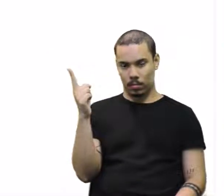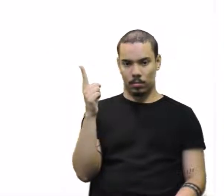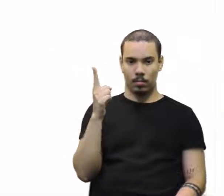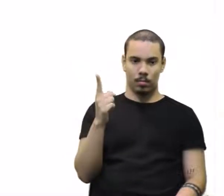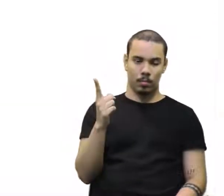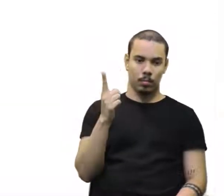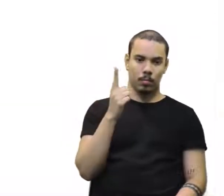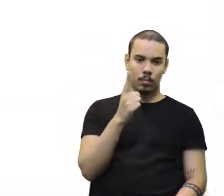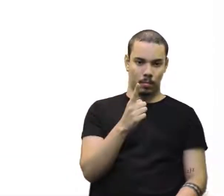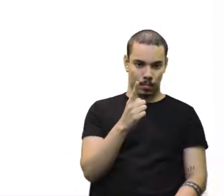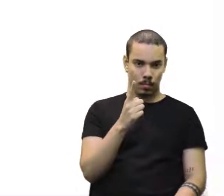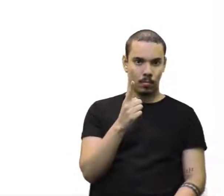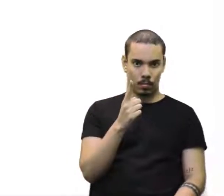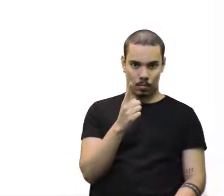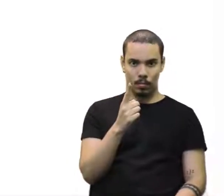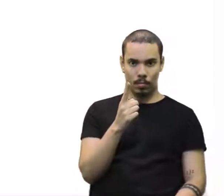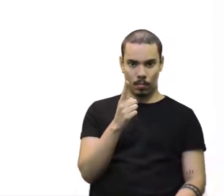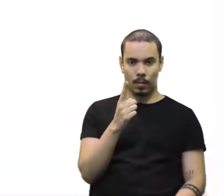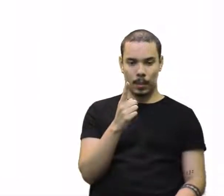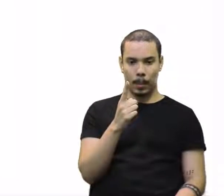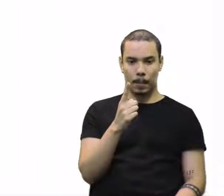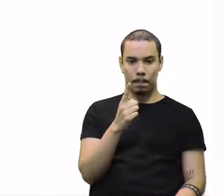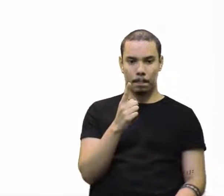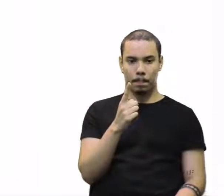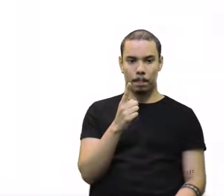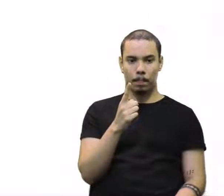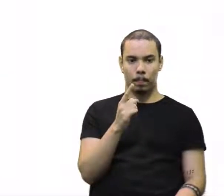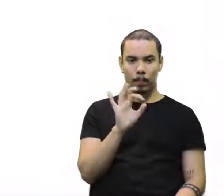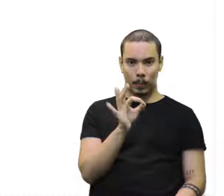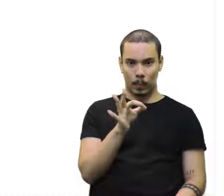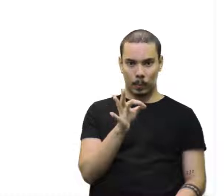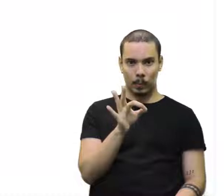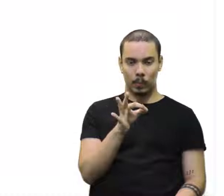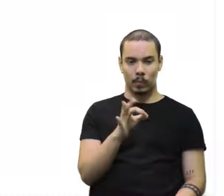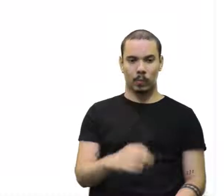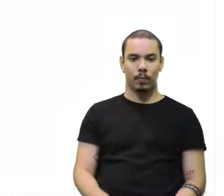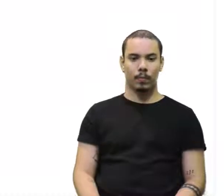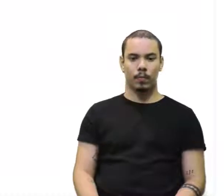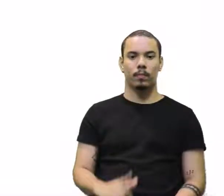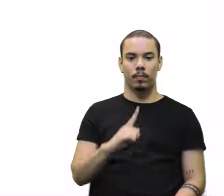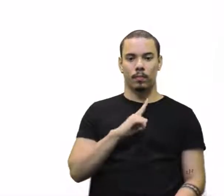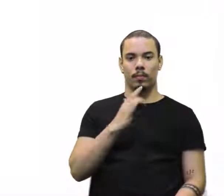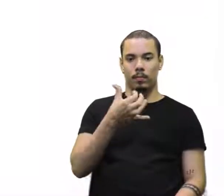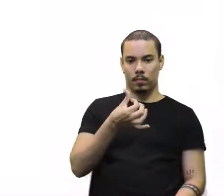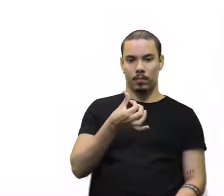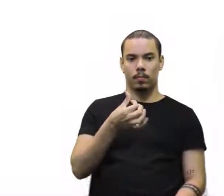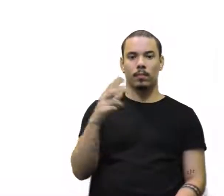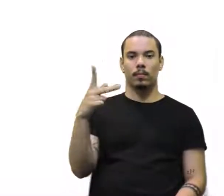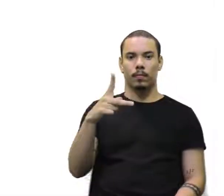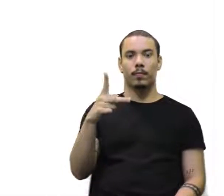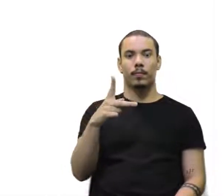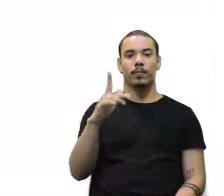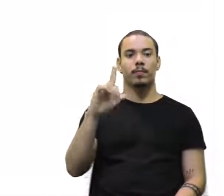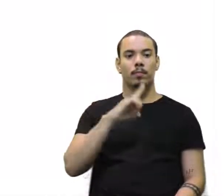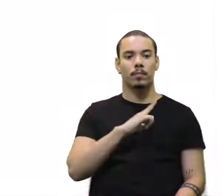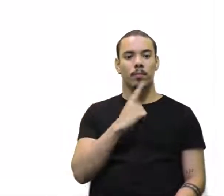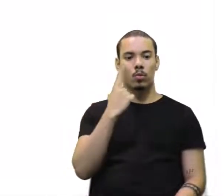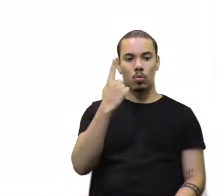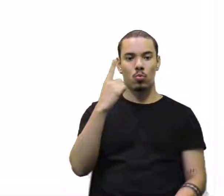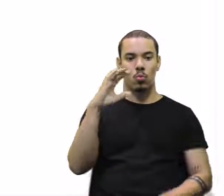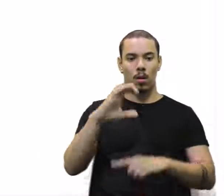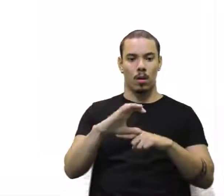configura esses aí como carbonos secundários, então nós temos 6 pontos. Ele vai ter um